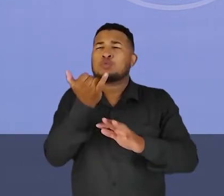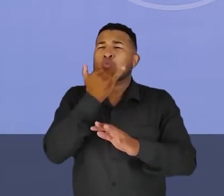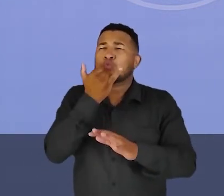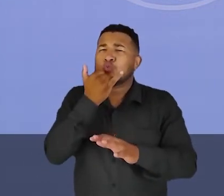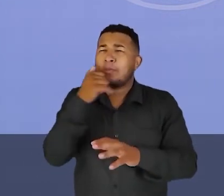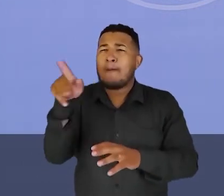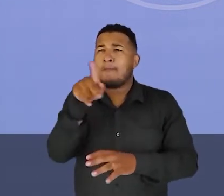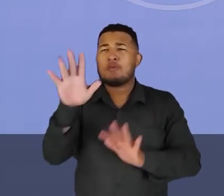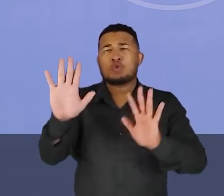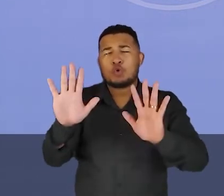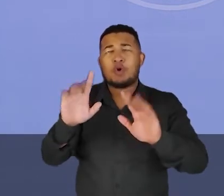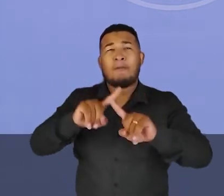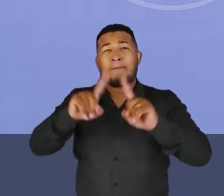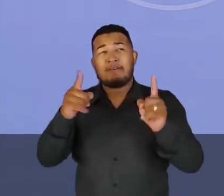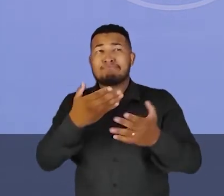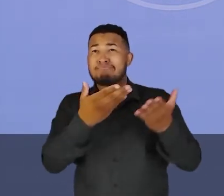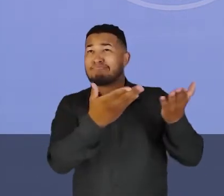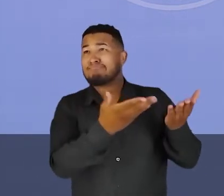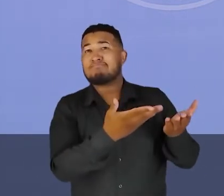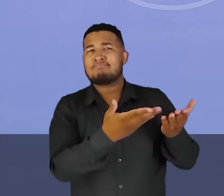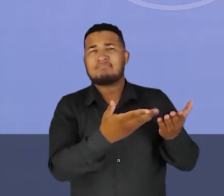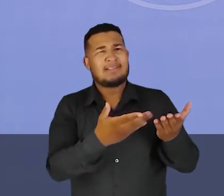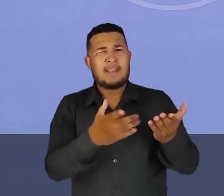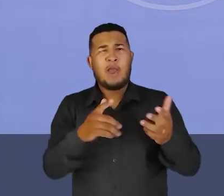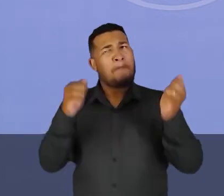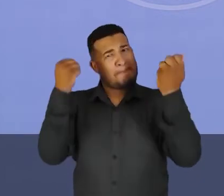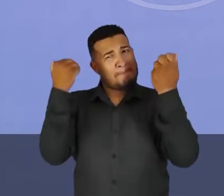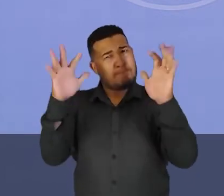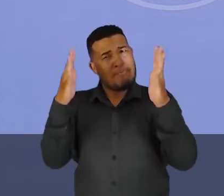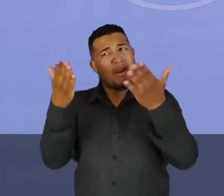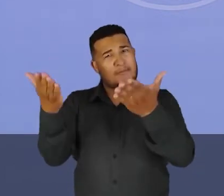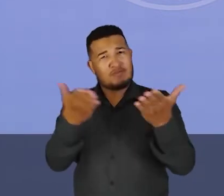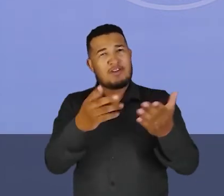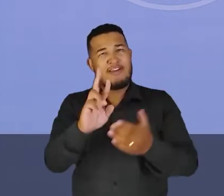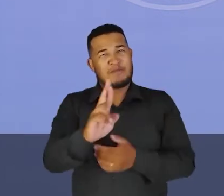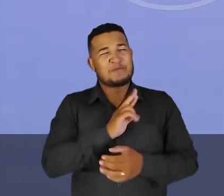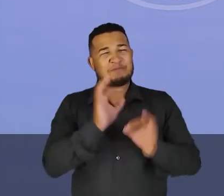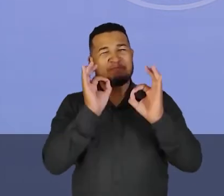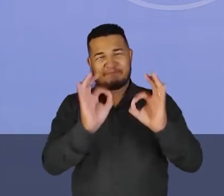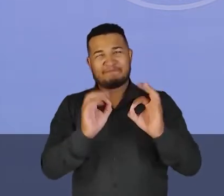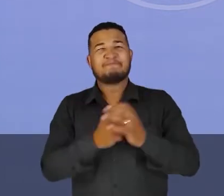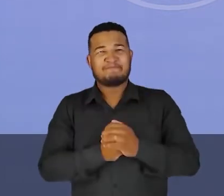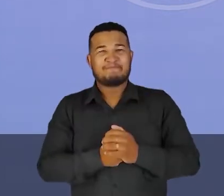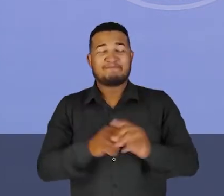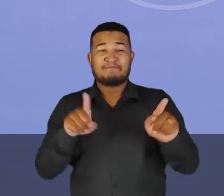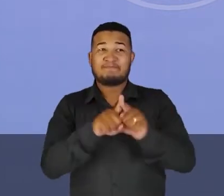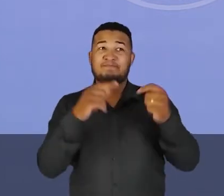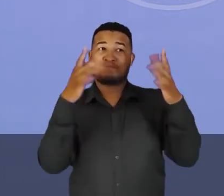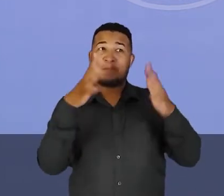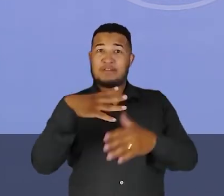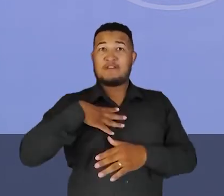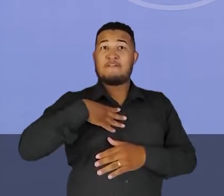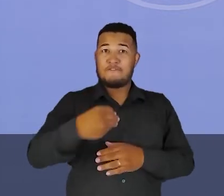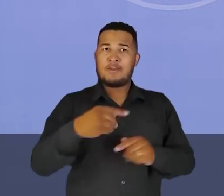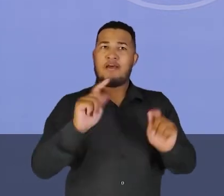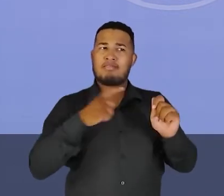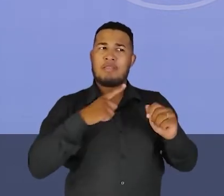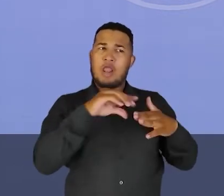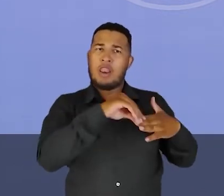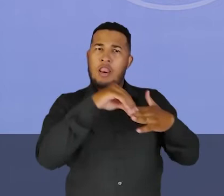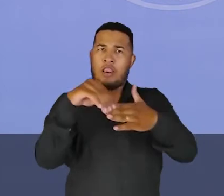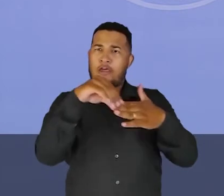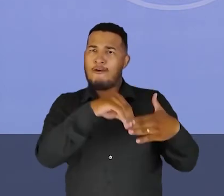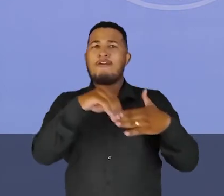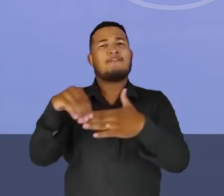desculpe-me, professor, mas não, parabéns para você que acertou essa questão e parabéns para a filha também que